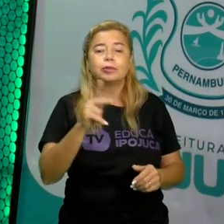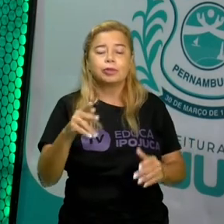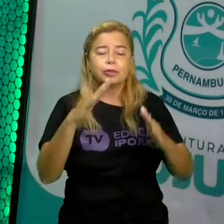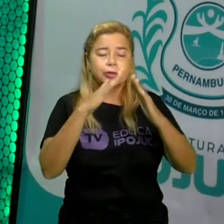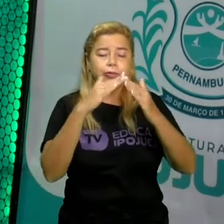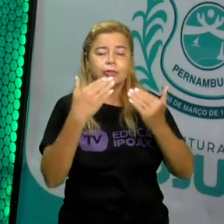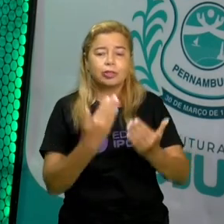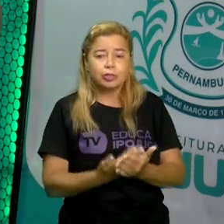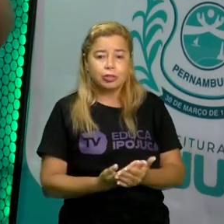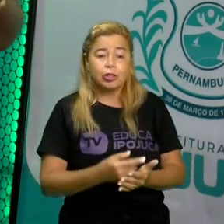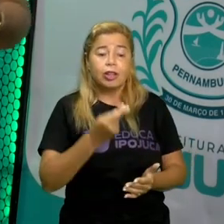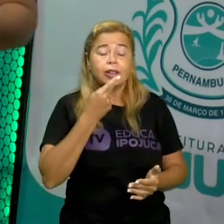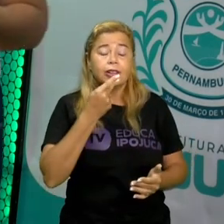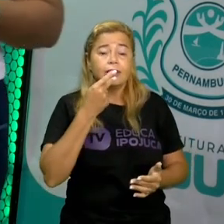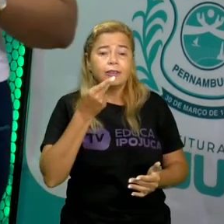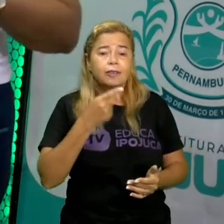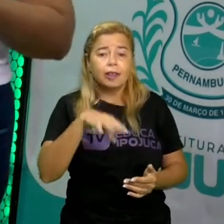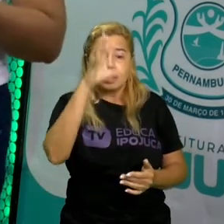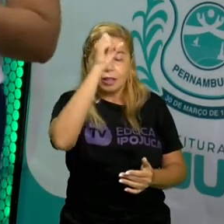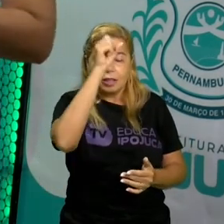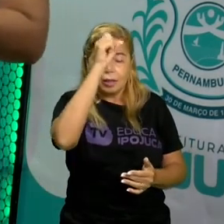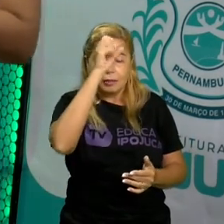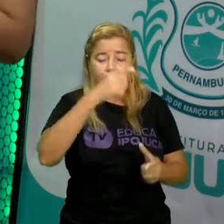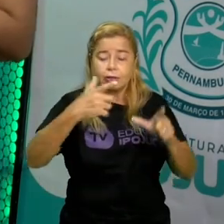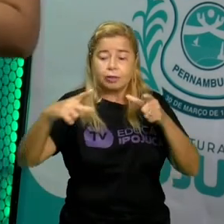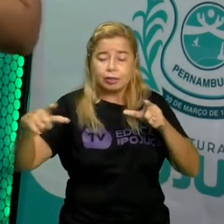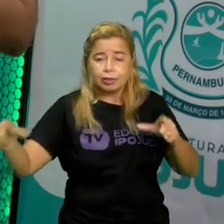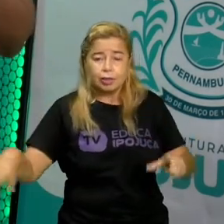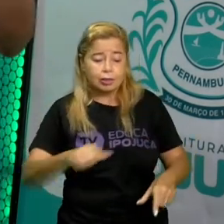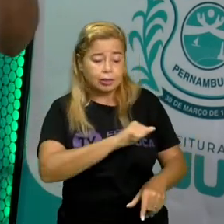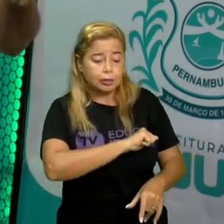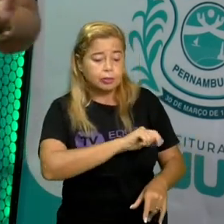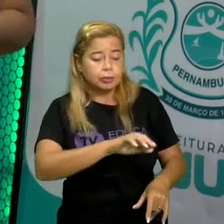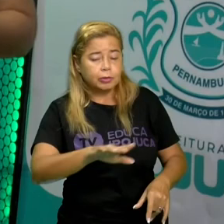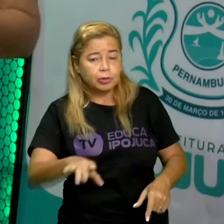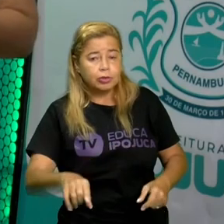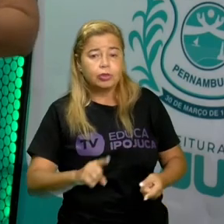para ela que você aprendeu sobre a densidade demográfica, tanto da Ipojuca,